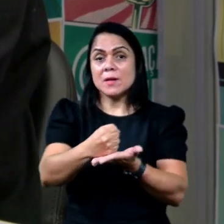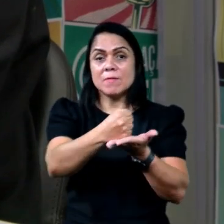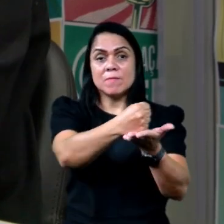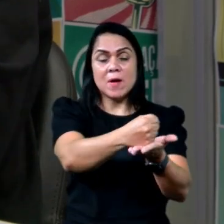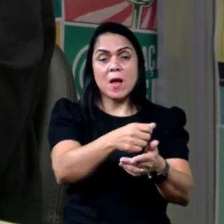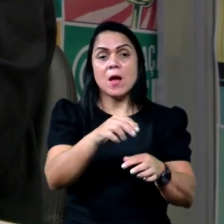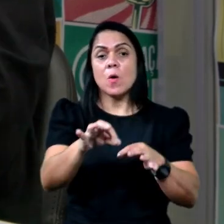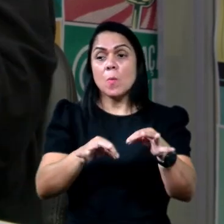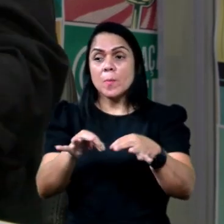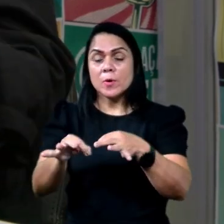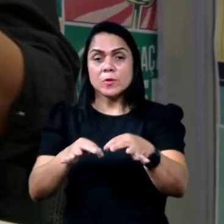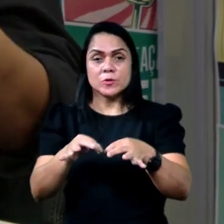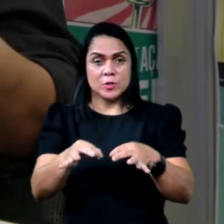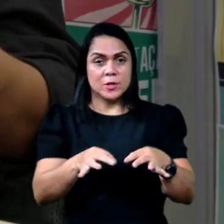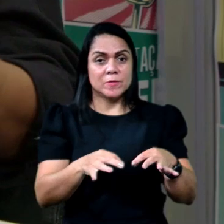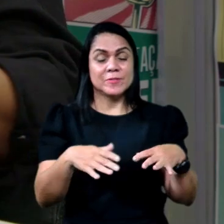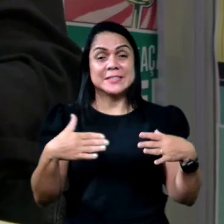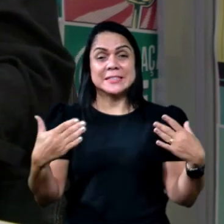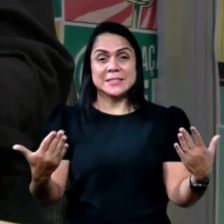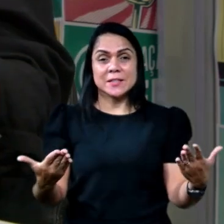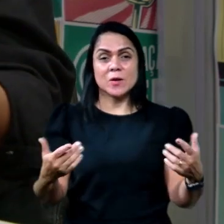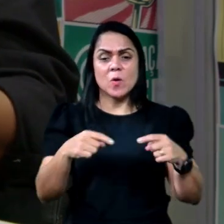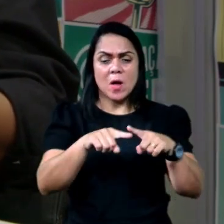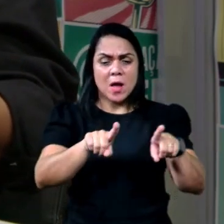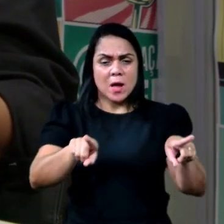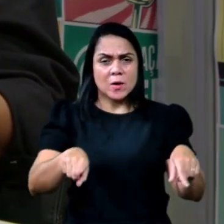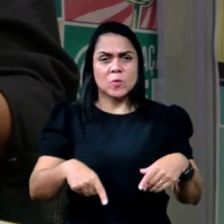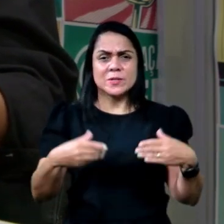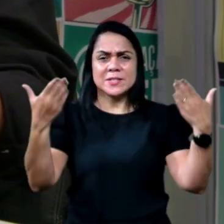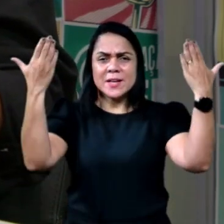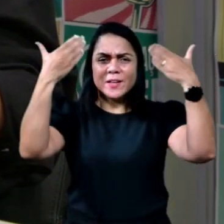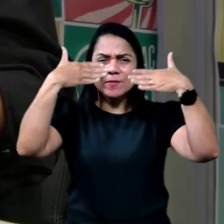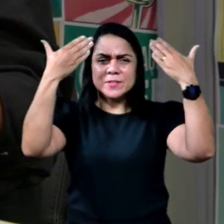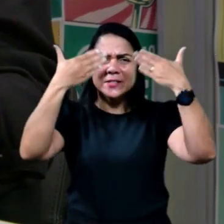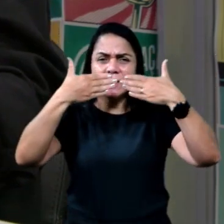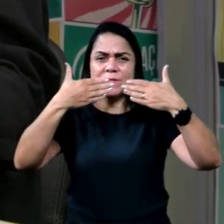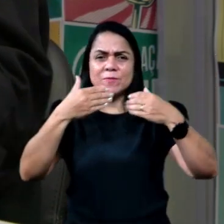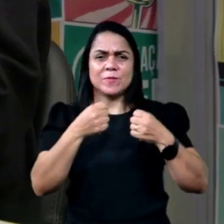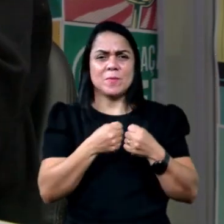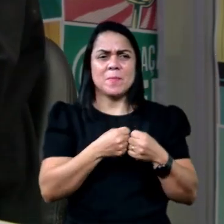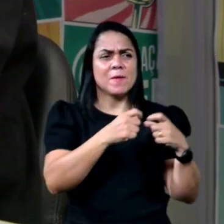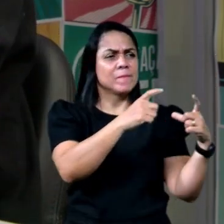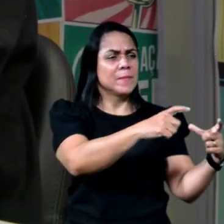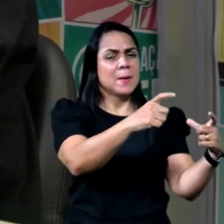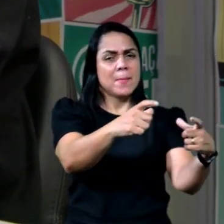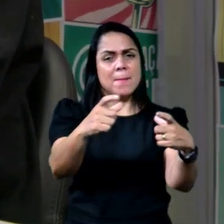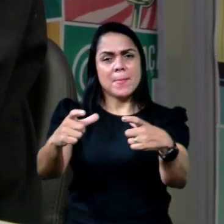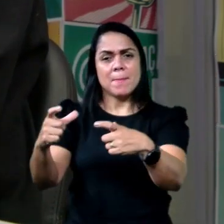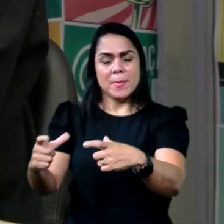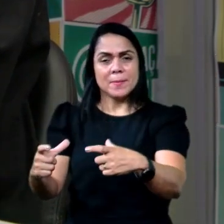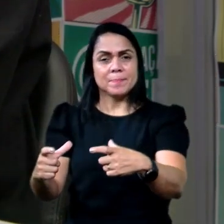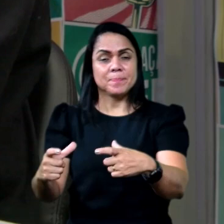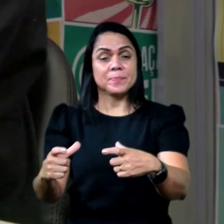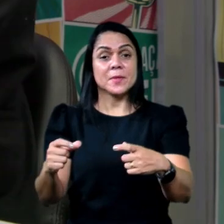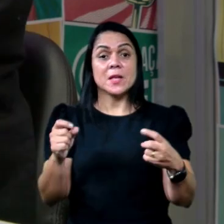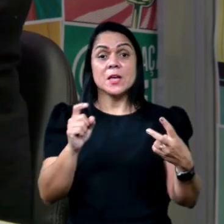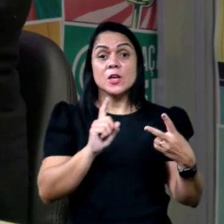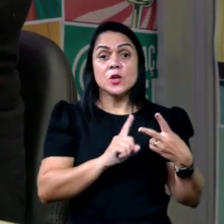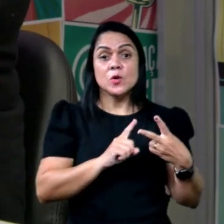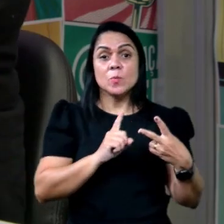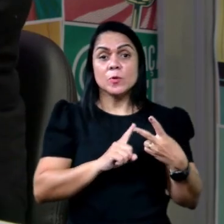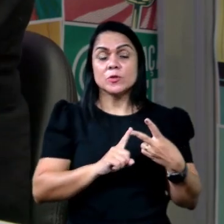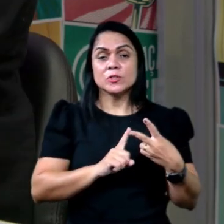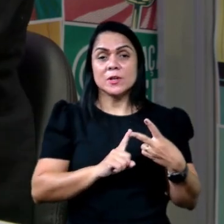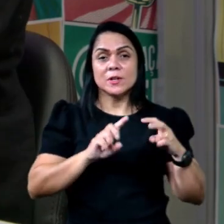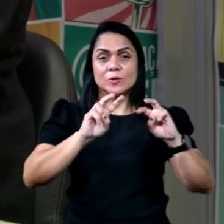Então, a Cozinha Invisível foi para muitos lugares. A Pequena Fábrica dos Sonhos foi para muitos